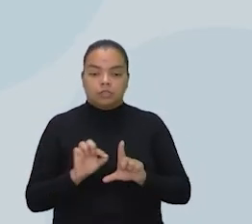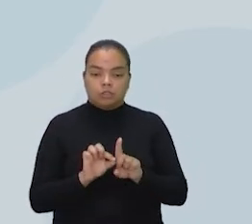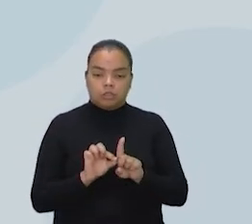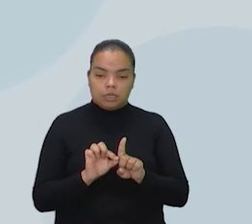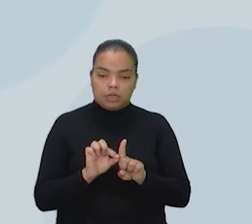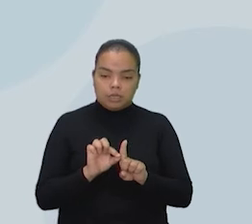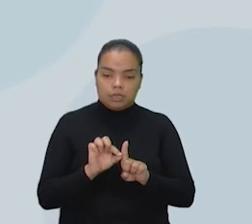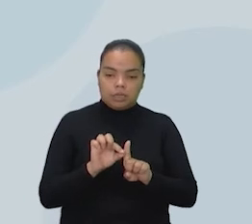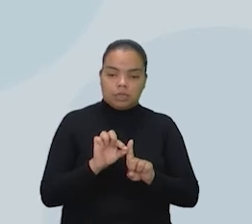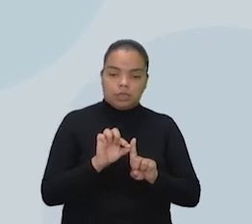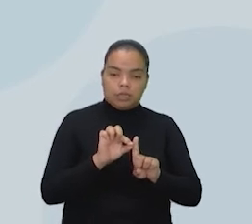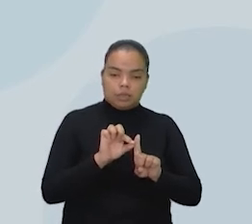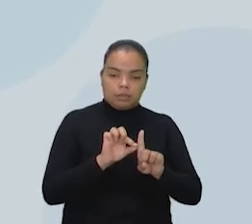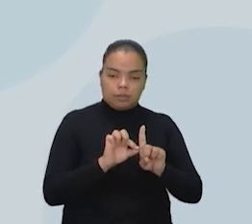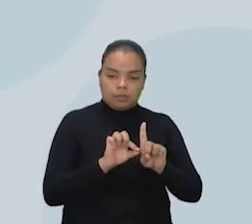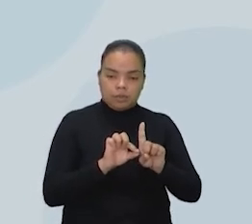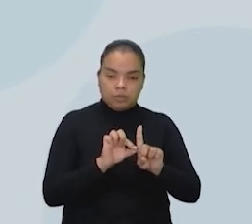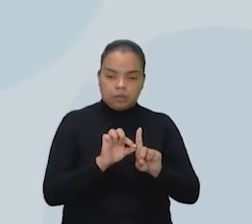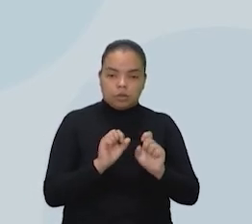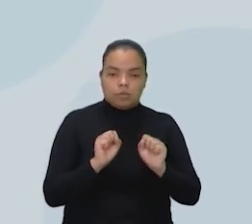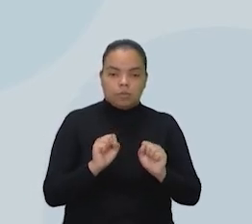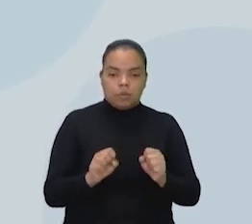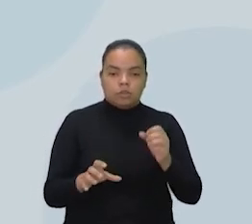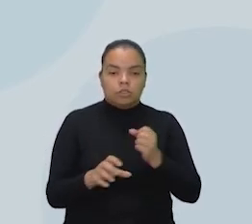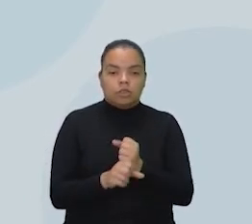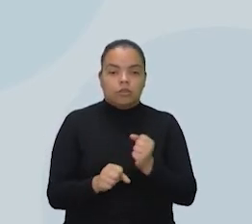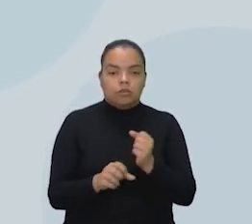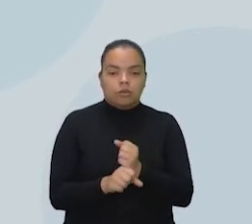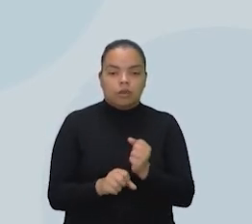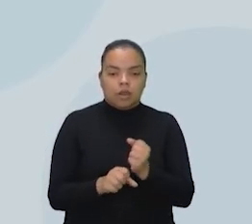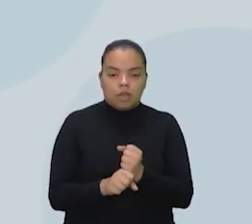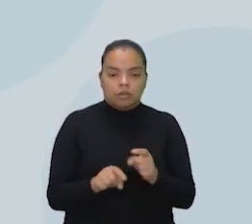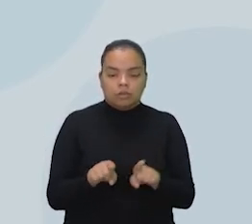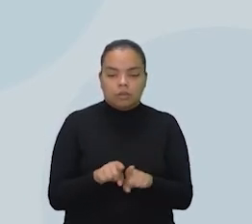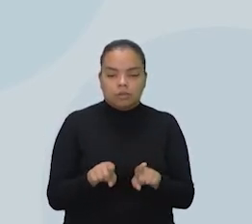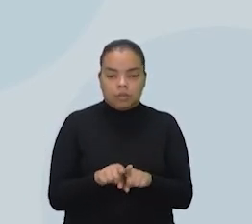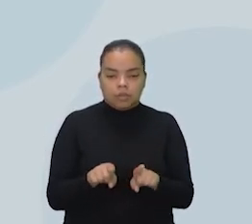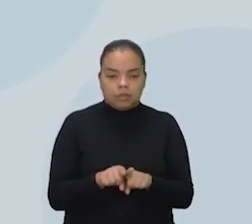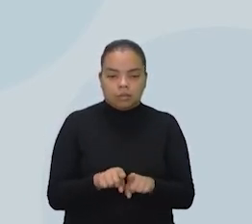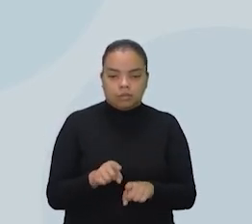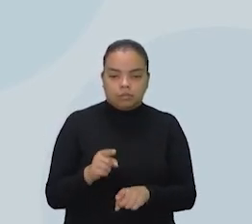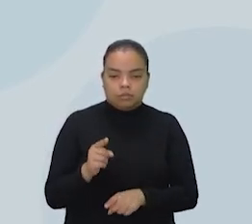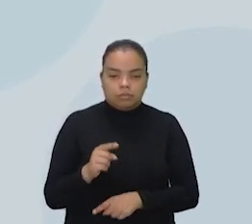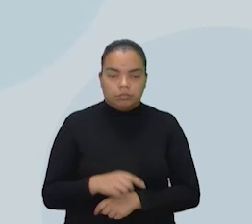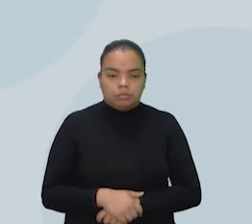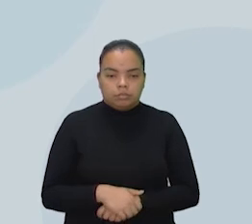também pode ser calculado, né, que essa taxa de resfriamento, por uma expressão